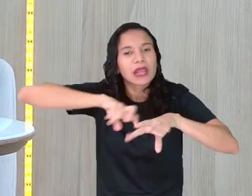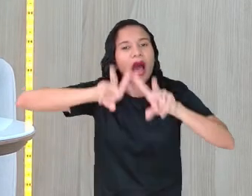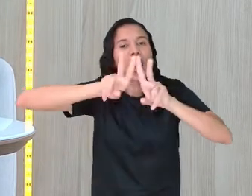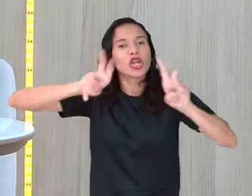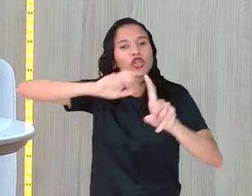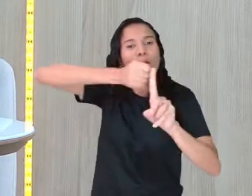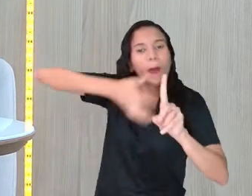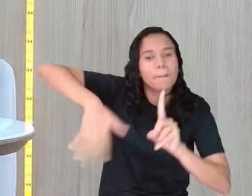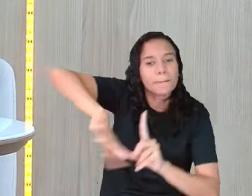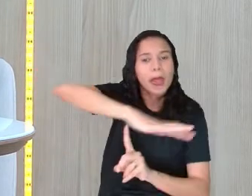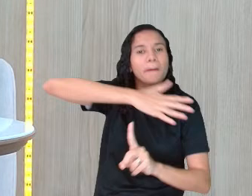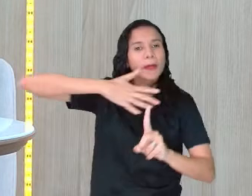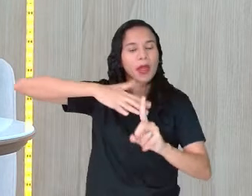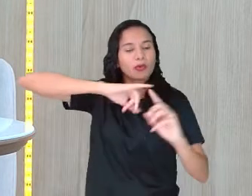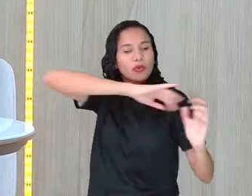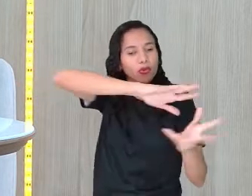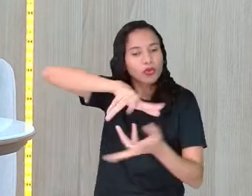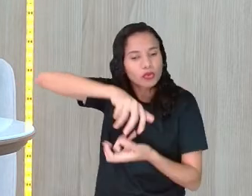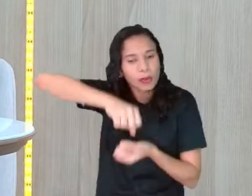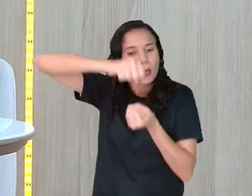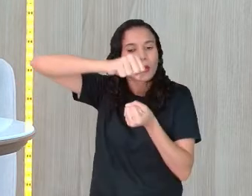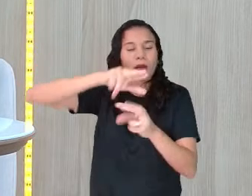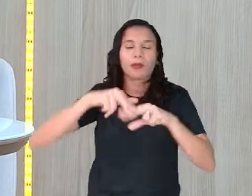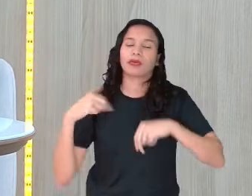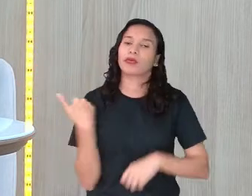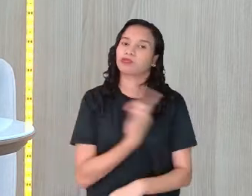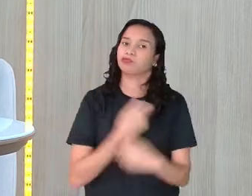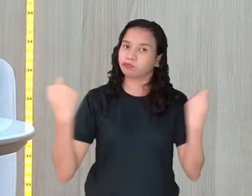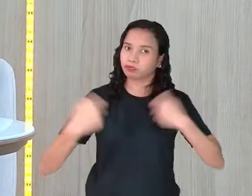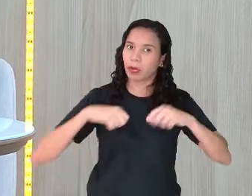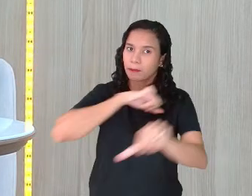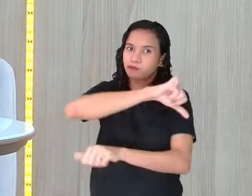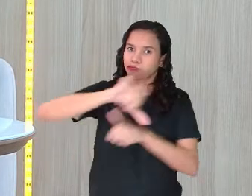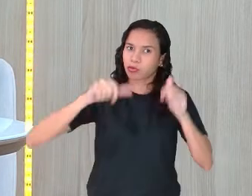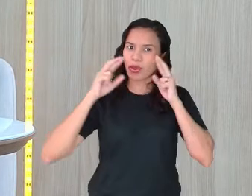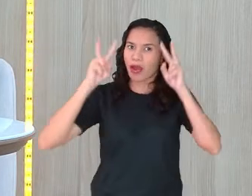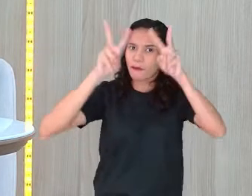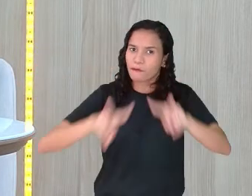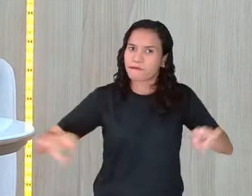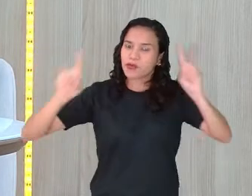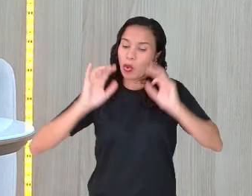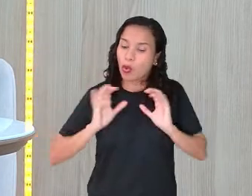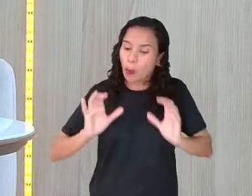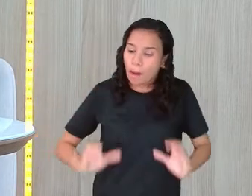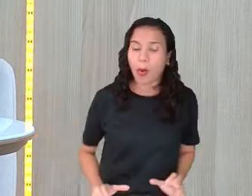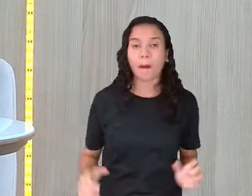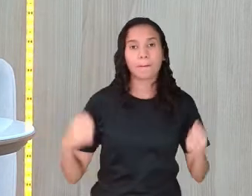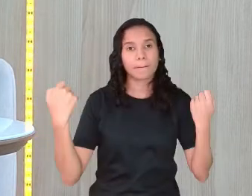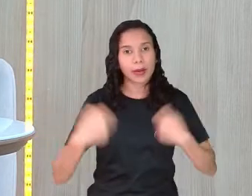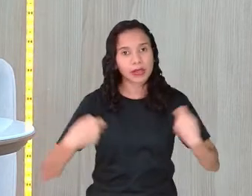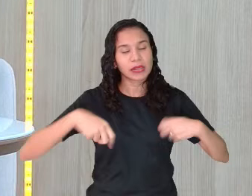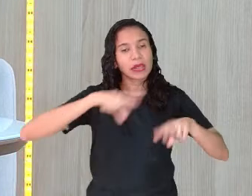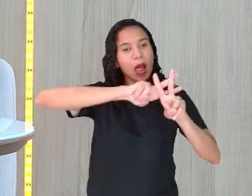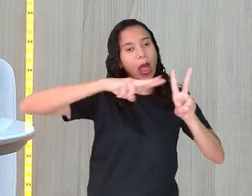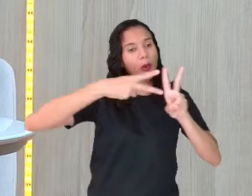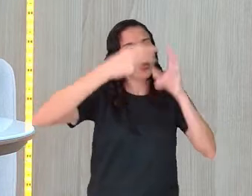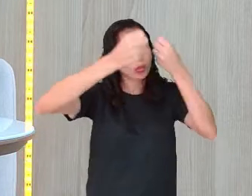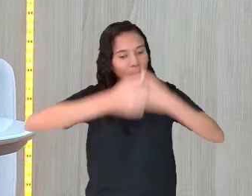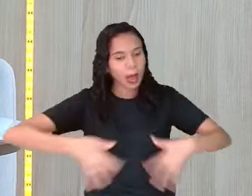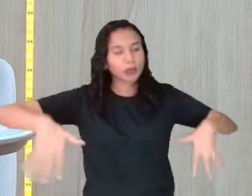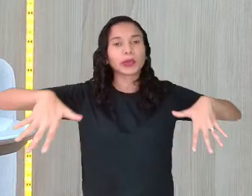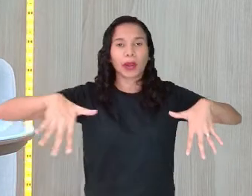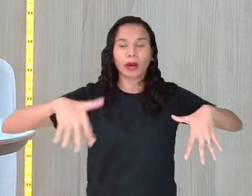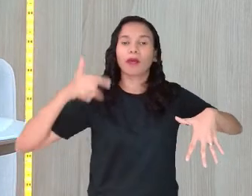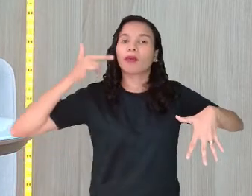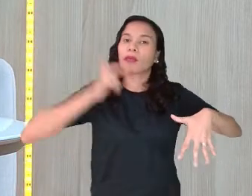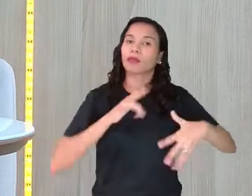está falando muito sobre isso, porque a gente precisa mudar a nossa visão, né? Precisamos dos nossos recursos naturais, né,